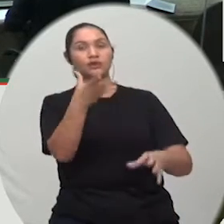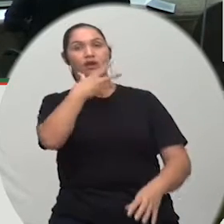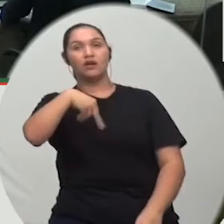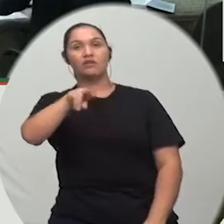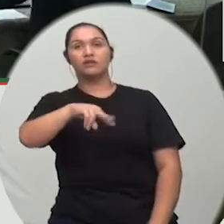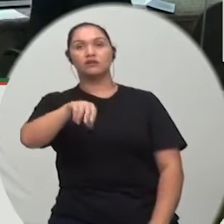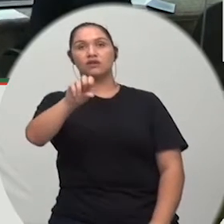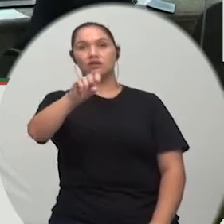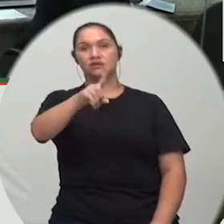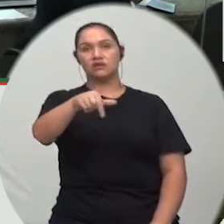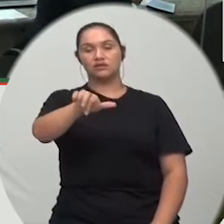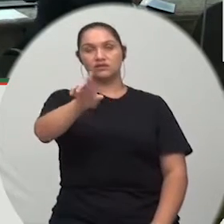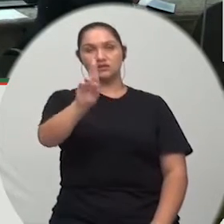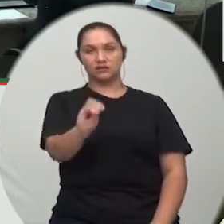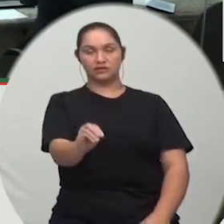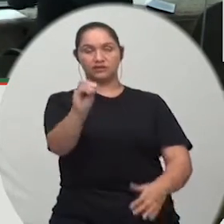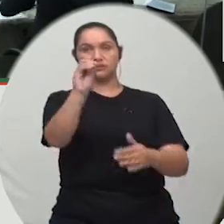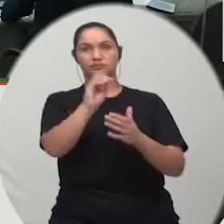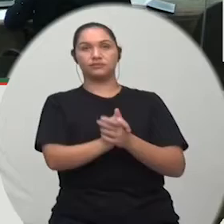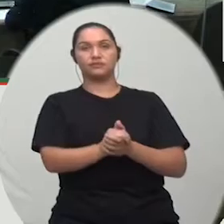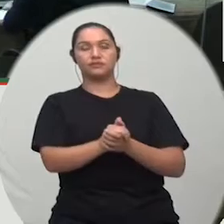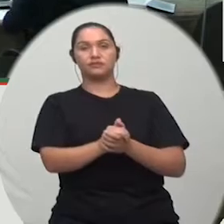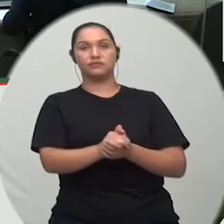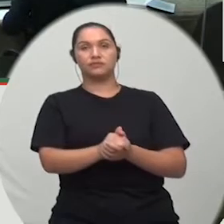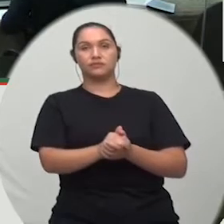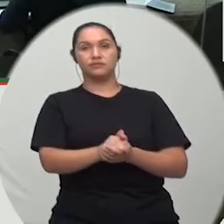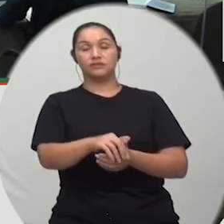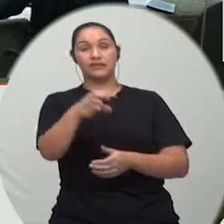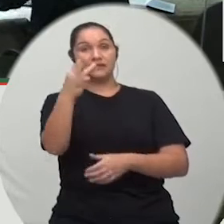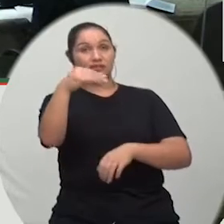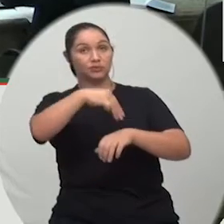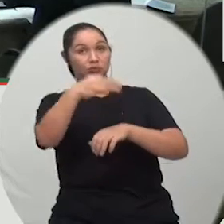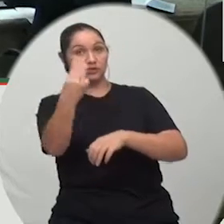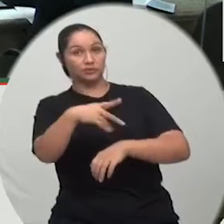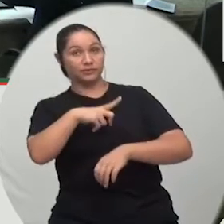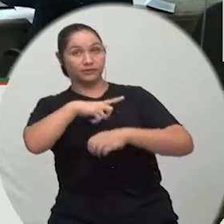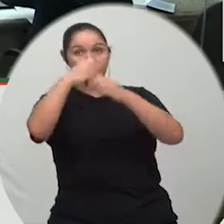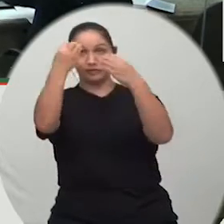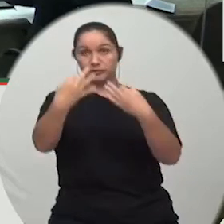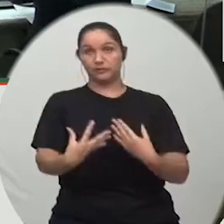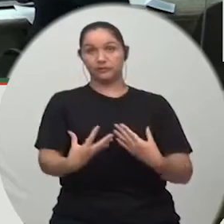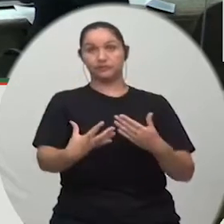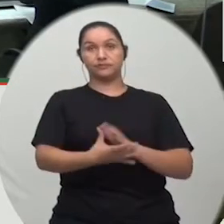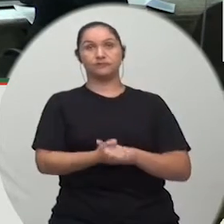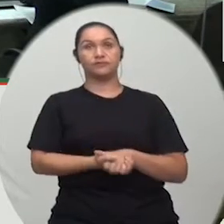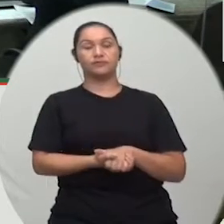vereador Zairo Casagrande. Vossa Excelência dispõe de 3 minutos e 30.